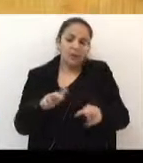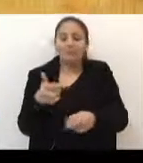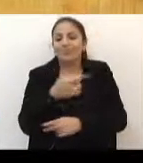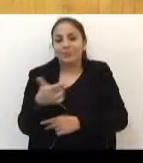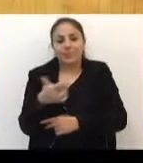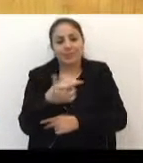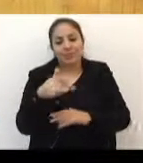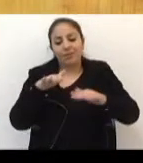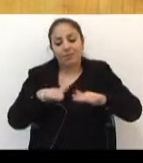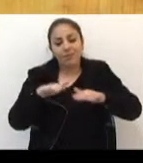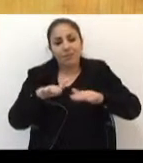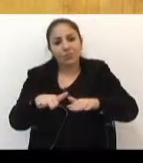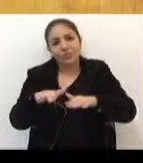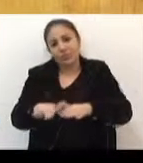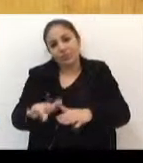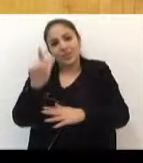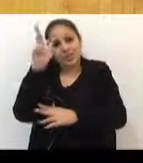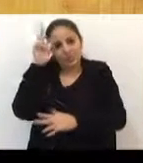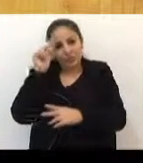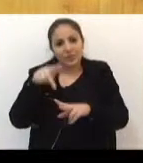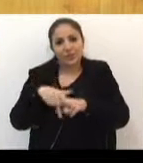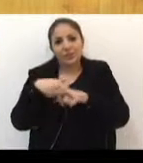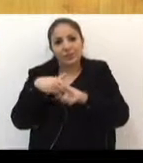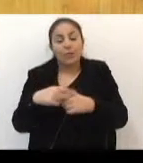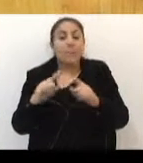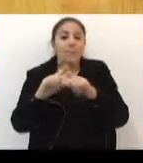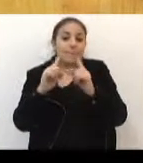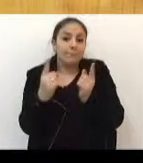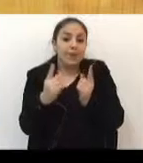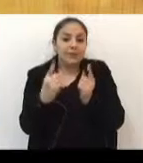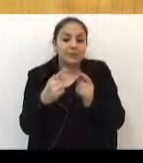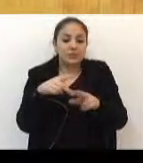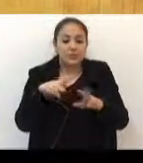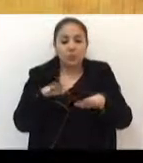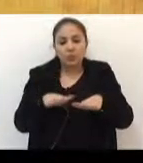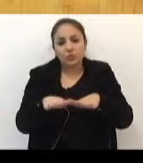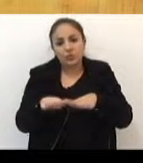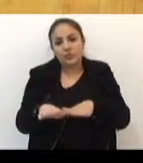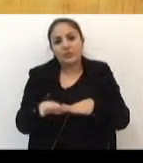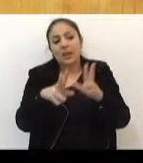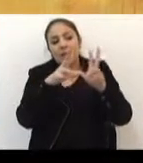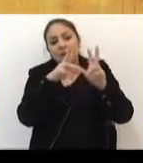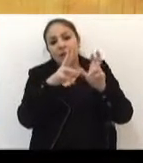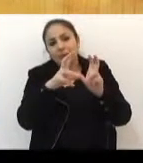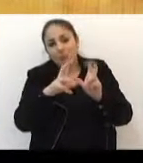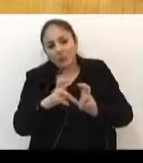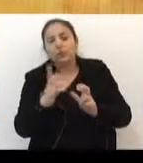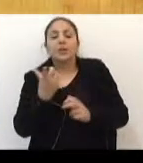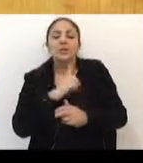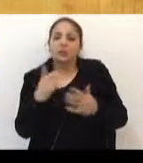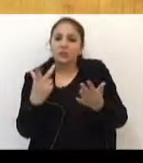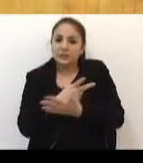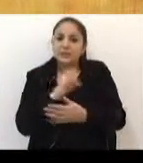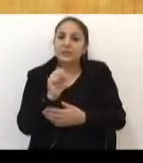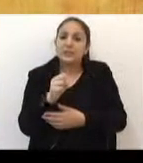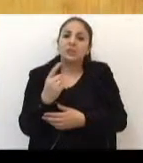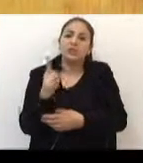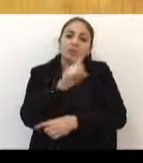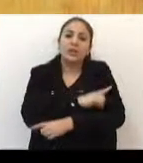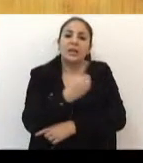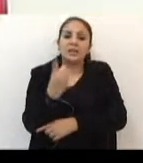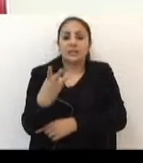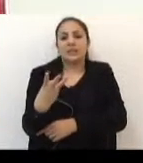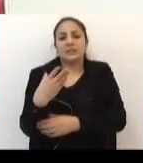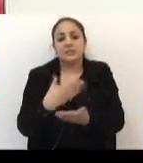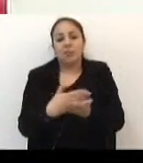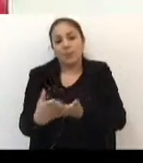cavalarias, mas o desfile temático irá ocorrer, sim, dia 13, a partir das 14 horas na Avenida 7 de Setembro. Bom,